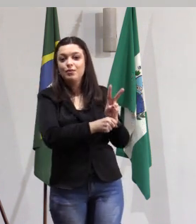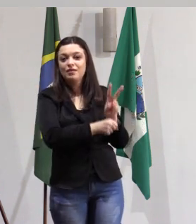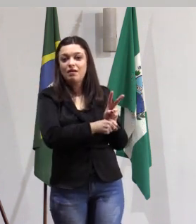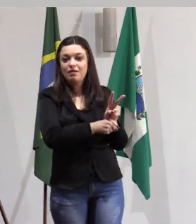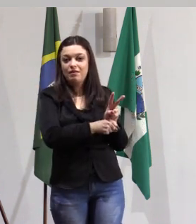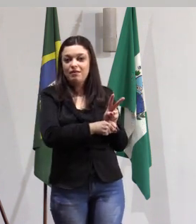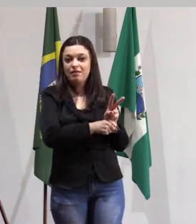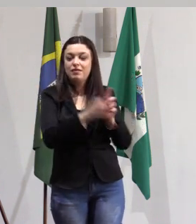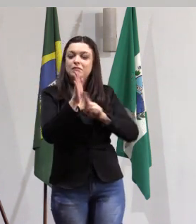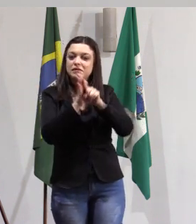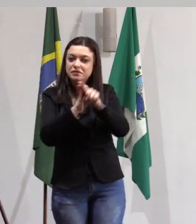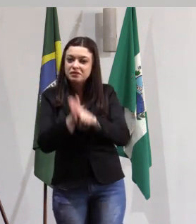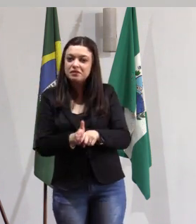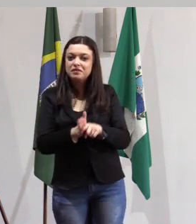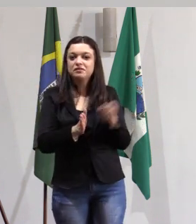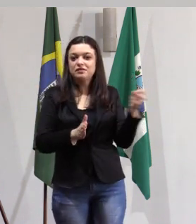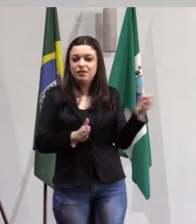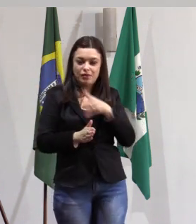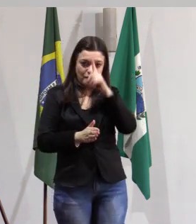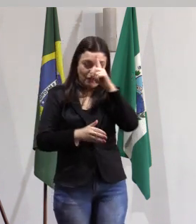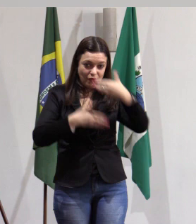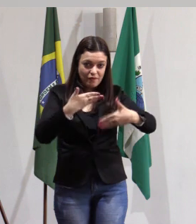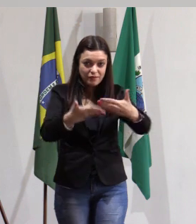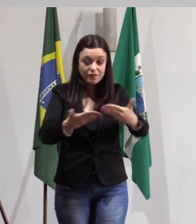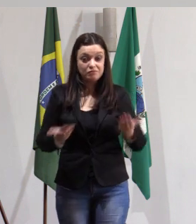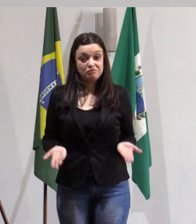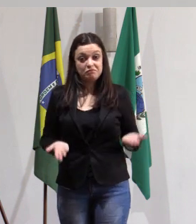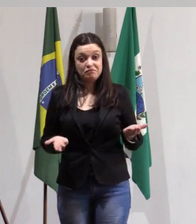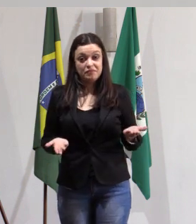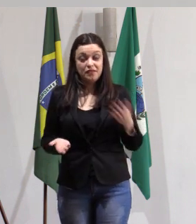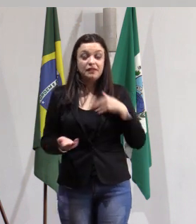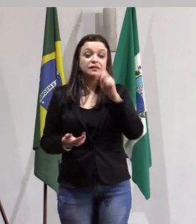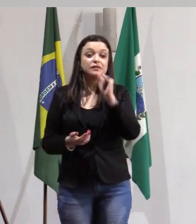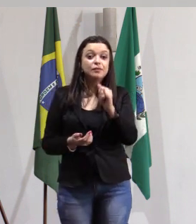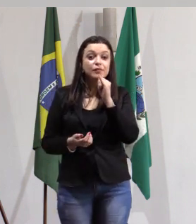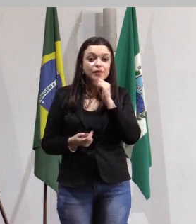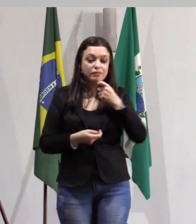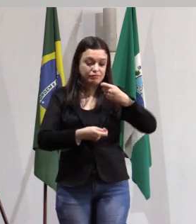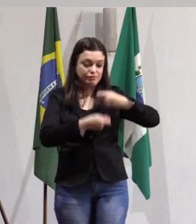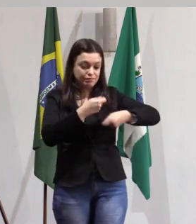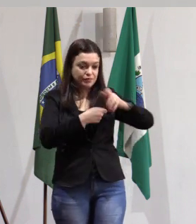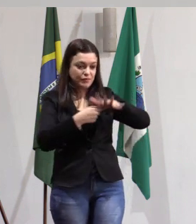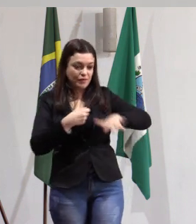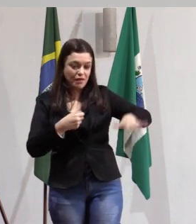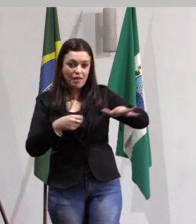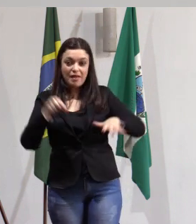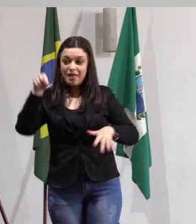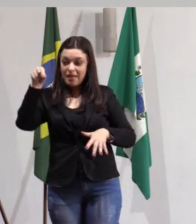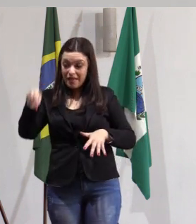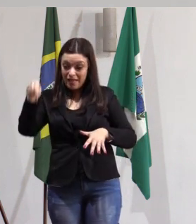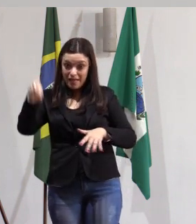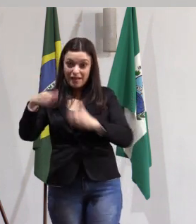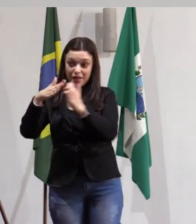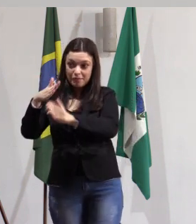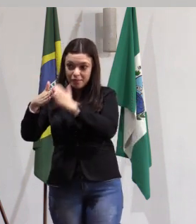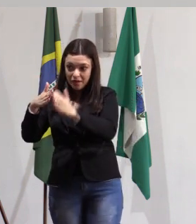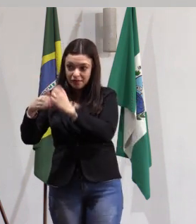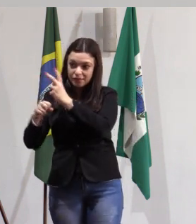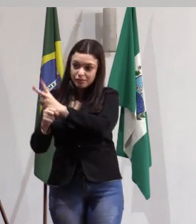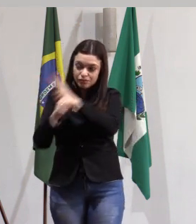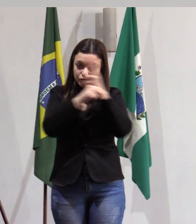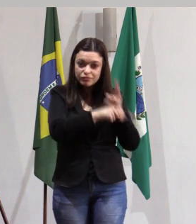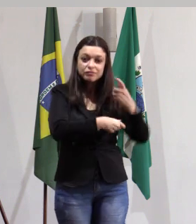desenvolvimento e inovação. Eu repito, estabelece competência da organização social para realizar a gestão da pesquisa.